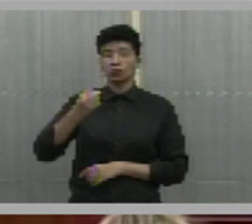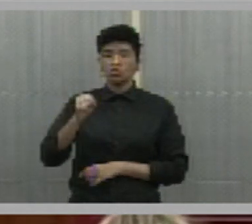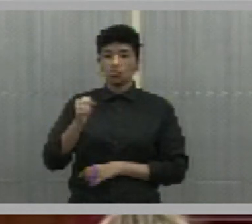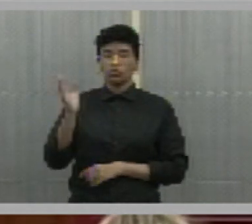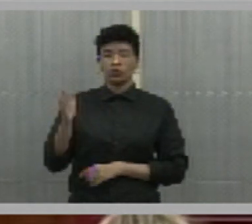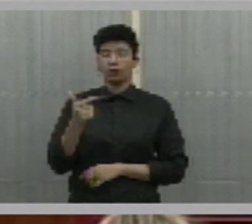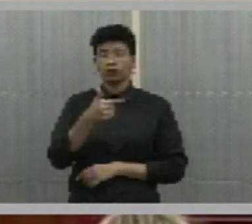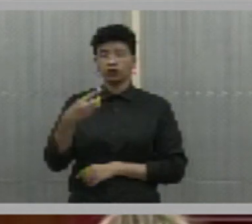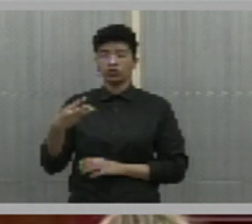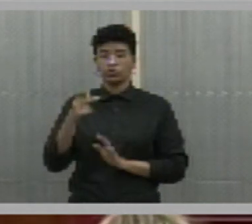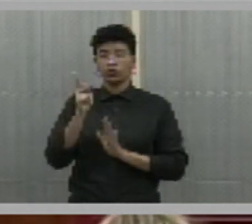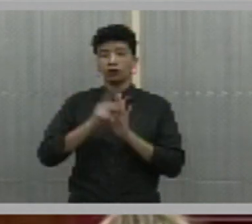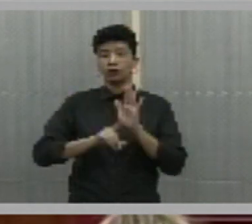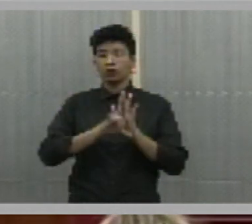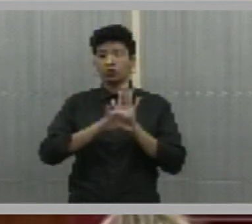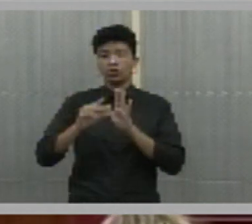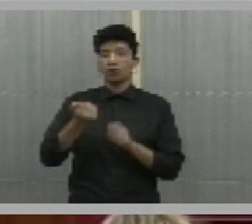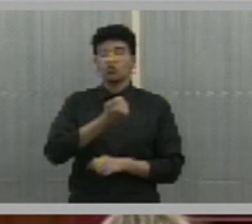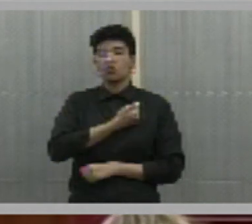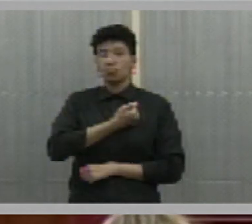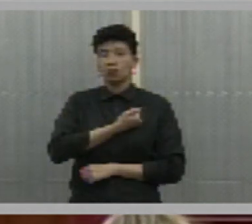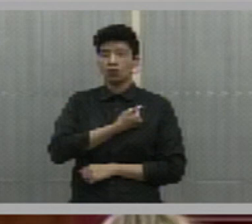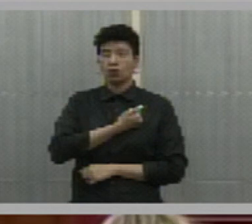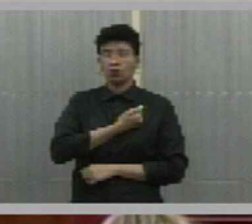29.908/23, projeto de lei número